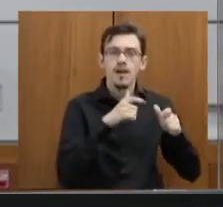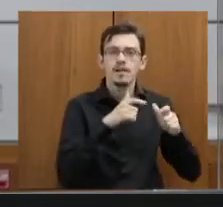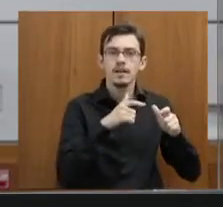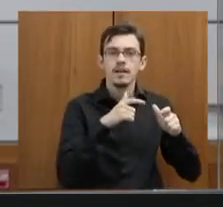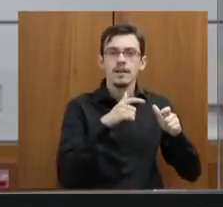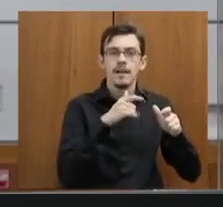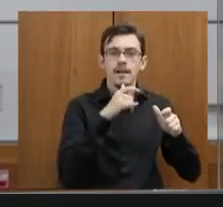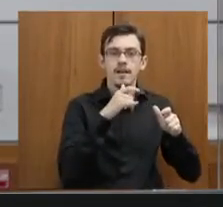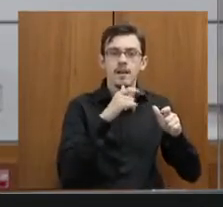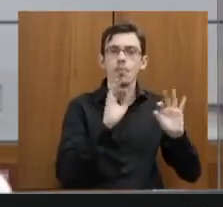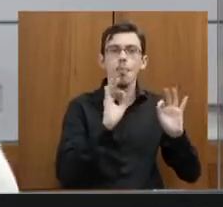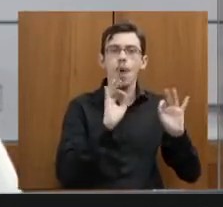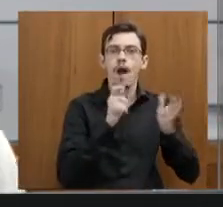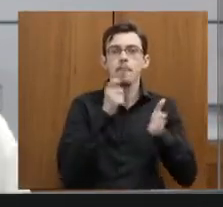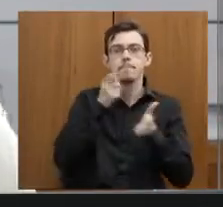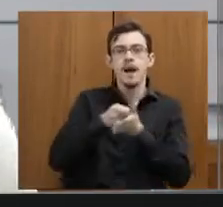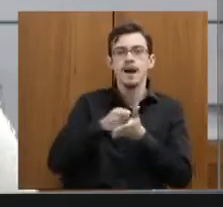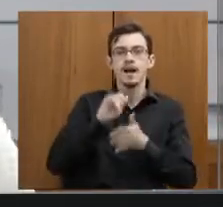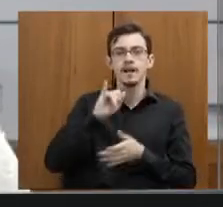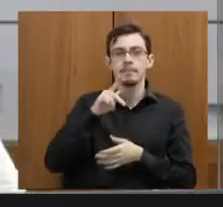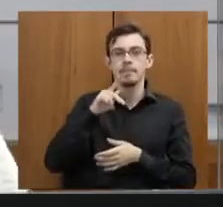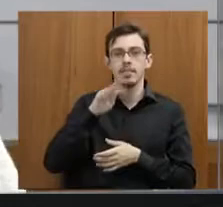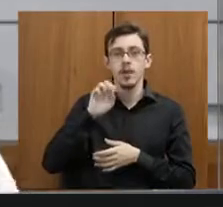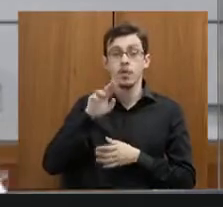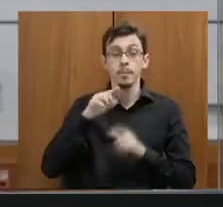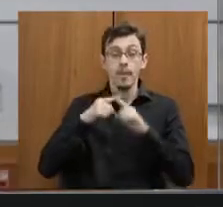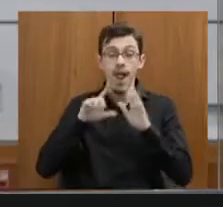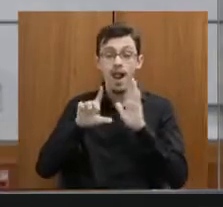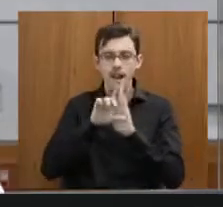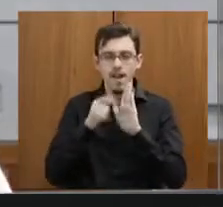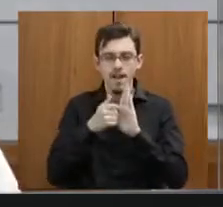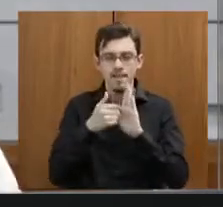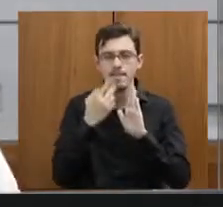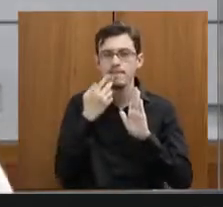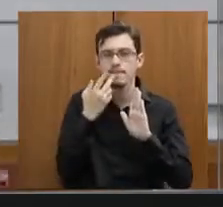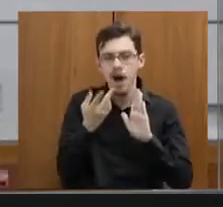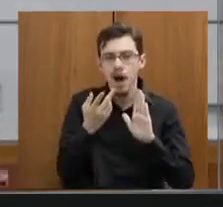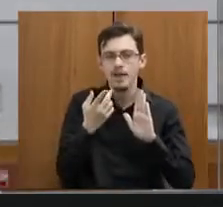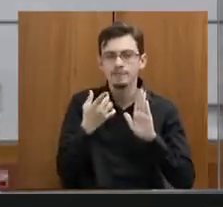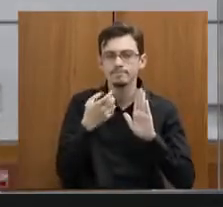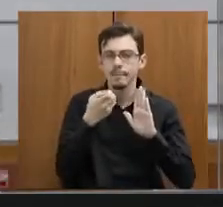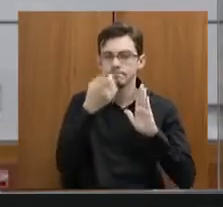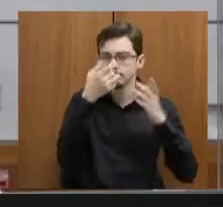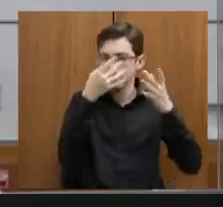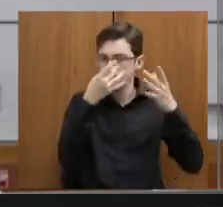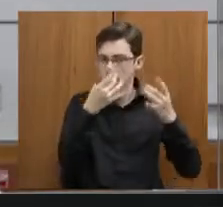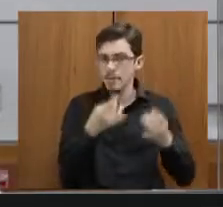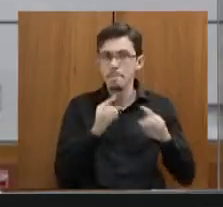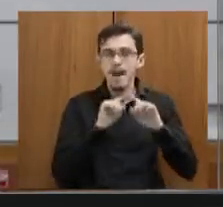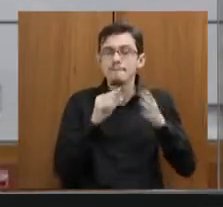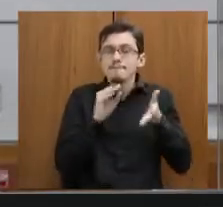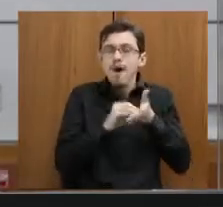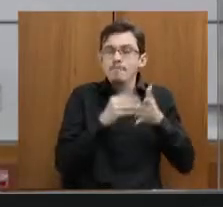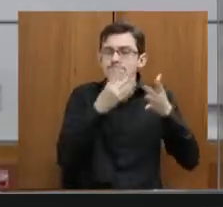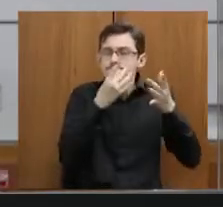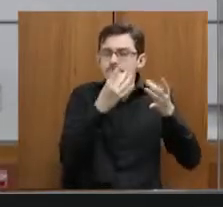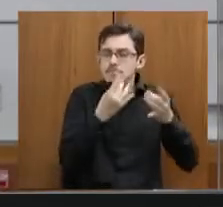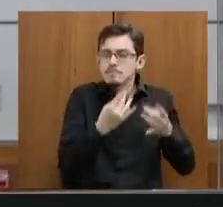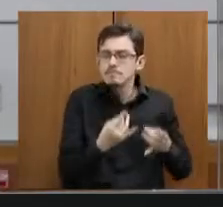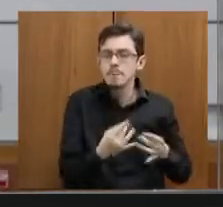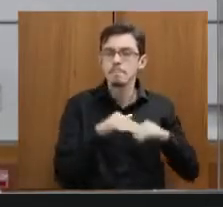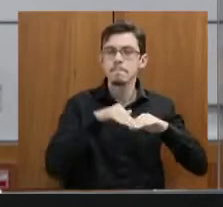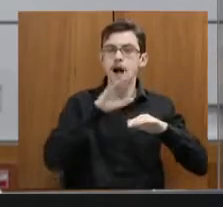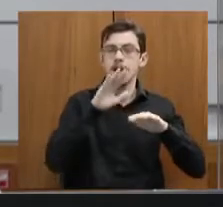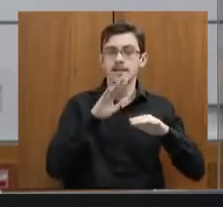ela não ficou bem bonitinho assim não botou bem bonitinho lá bem especificado é como é esse direito